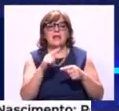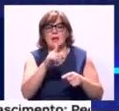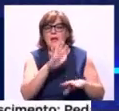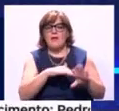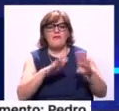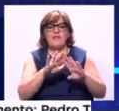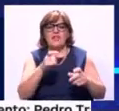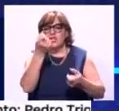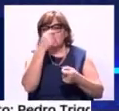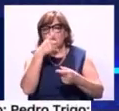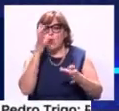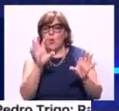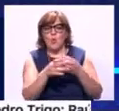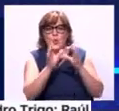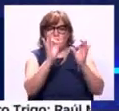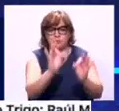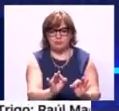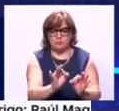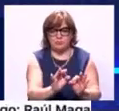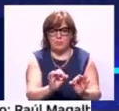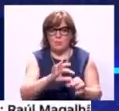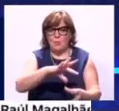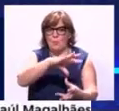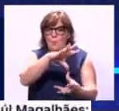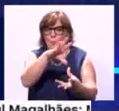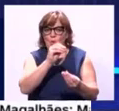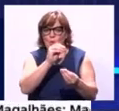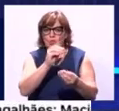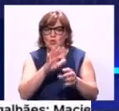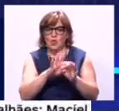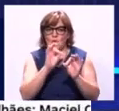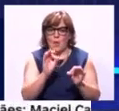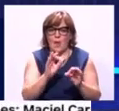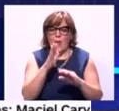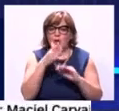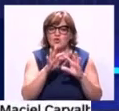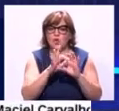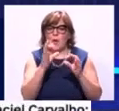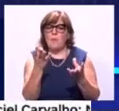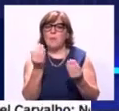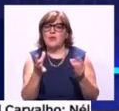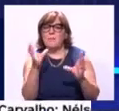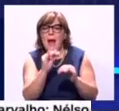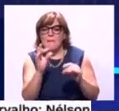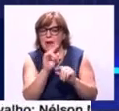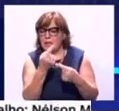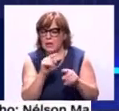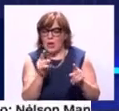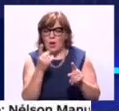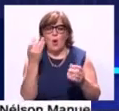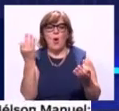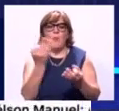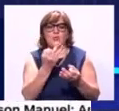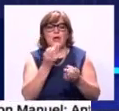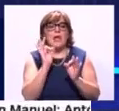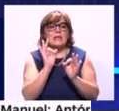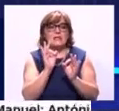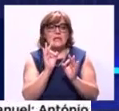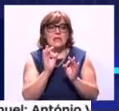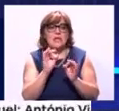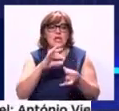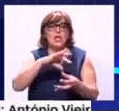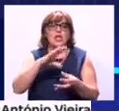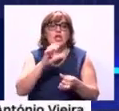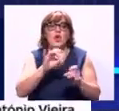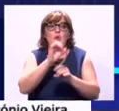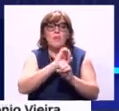feito histórico de um clube deste porte, a nível mundial. Não aconteceu um portista, muitas mais um portista, vezes. Um portista não é pensa... os outros clubes portugueses, é a nível europeu,